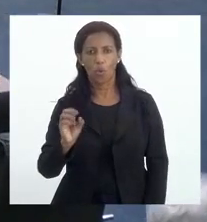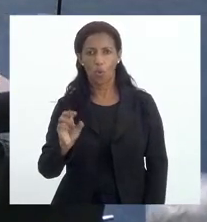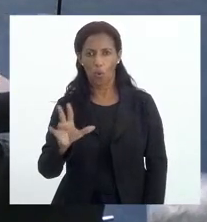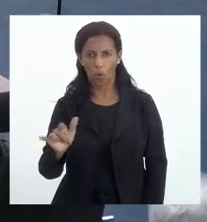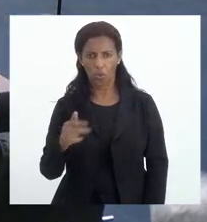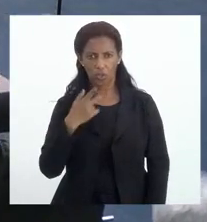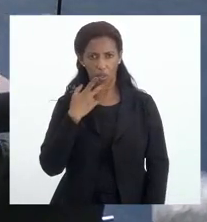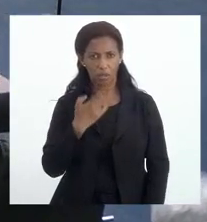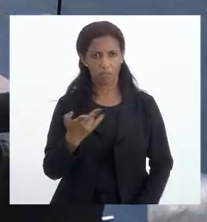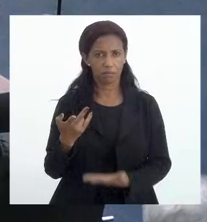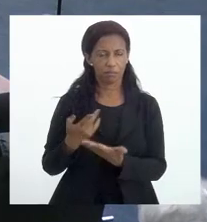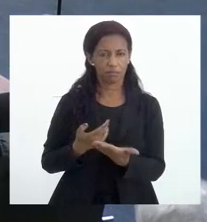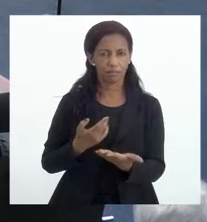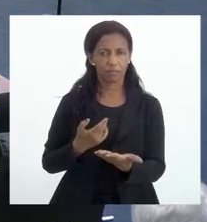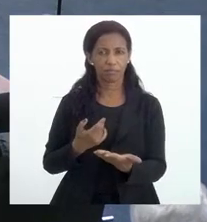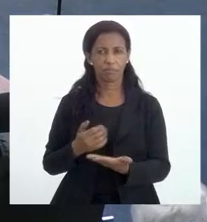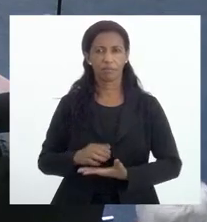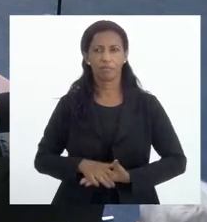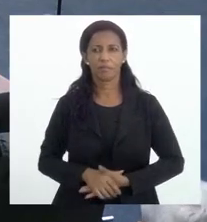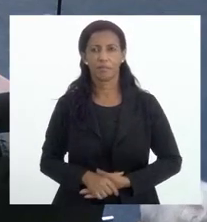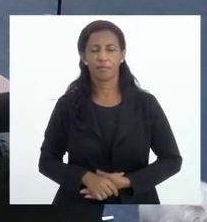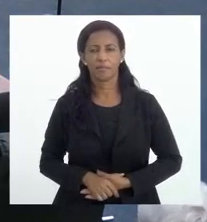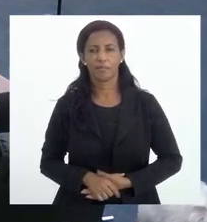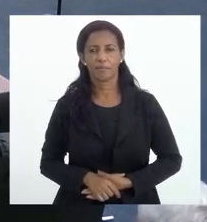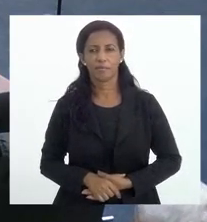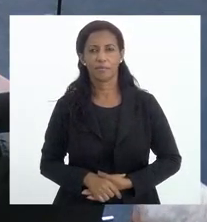da palavra.